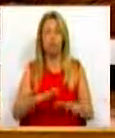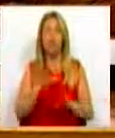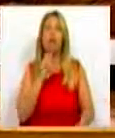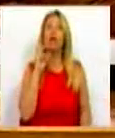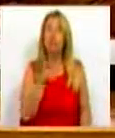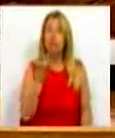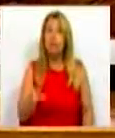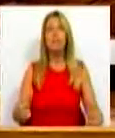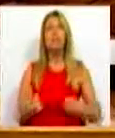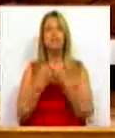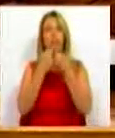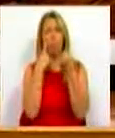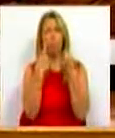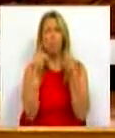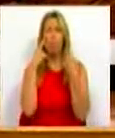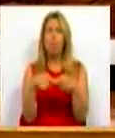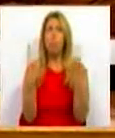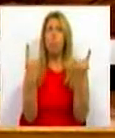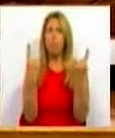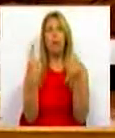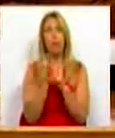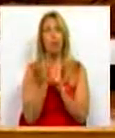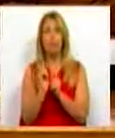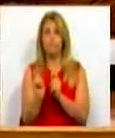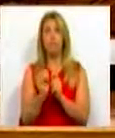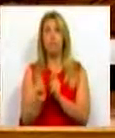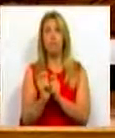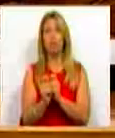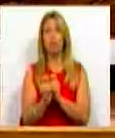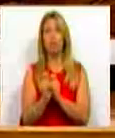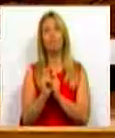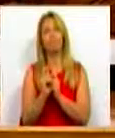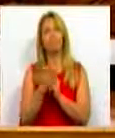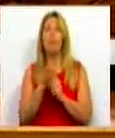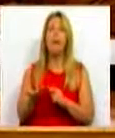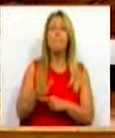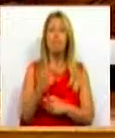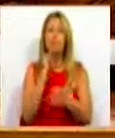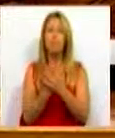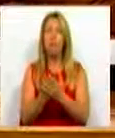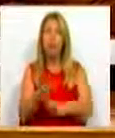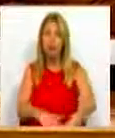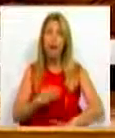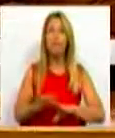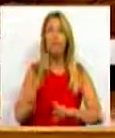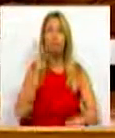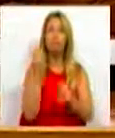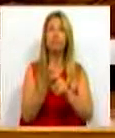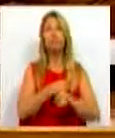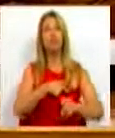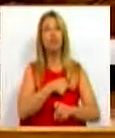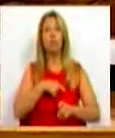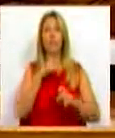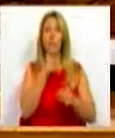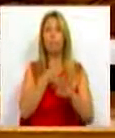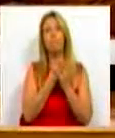percepção pública de usos menos próprios da prestação que foram dados passos para aprofundar mecanismos de fiscalização desta medida. No subsídio